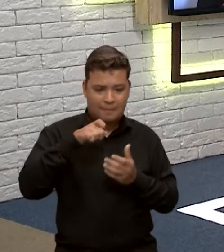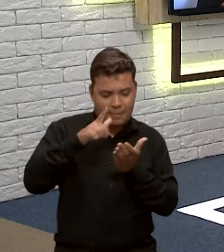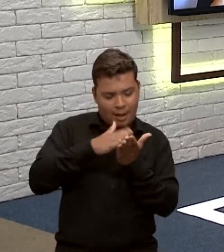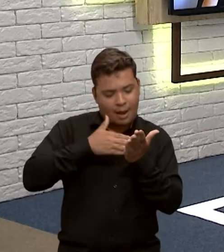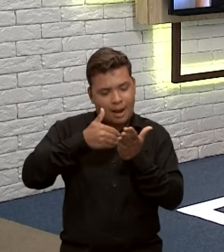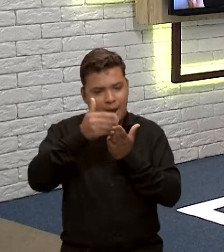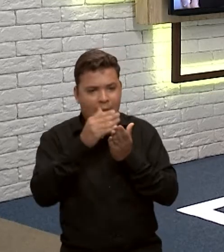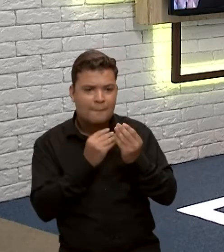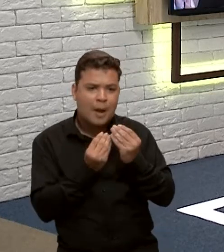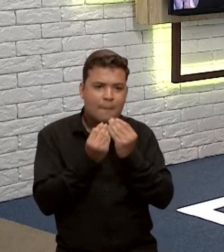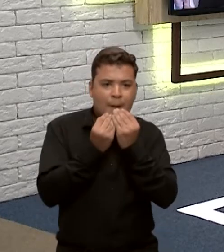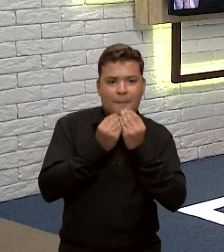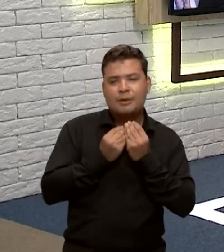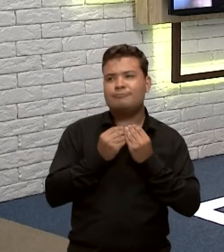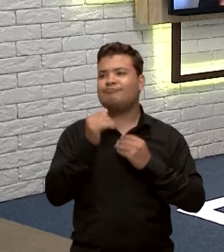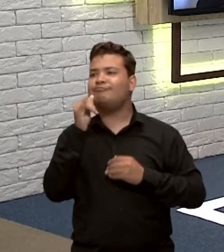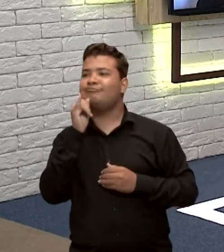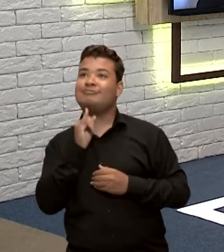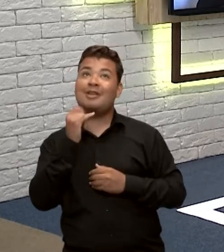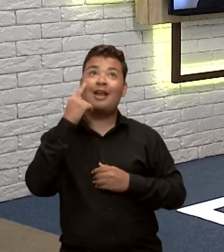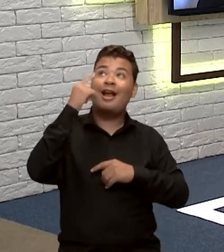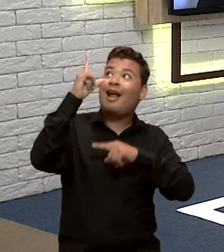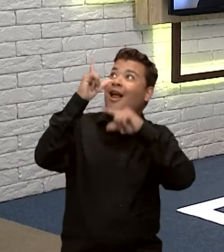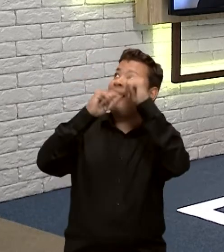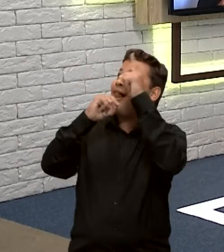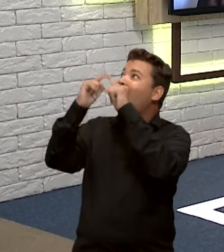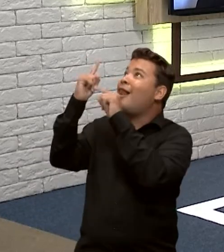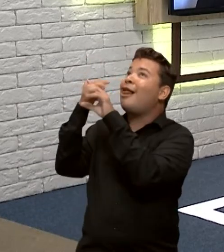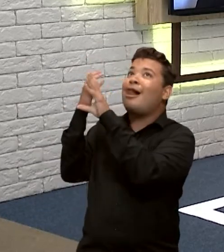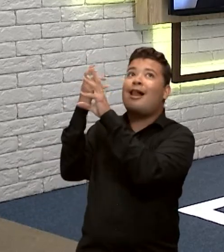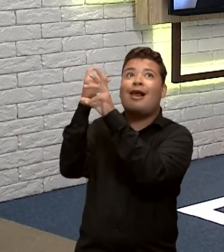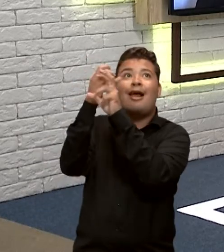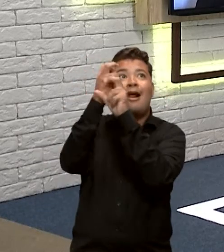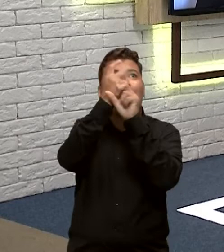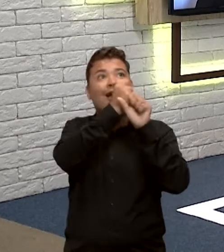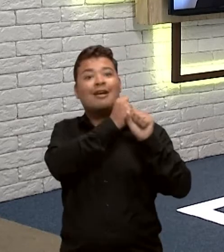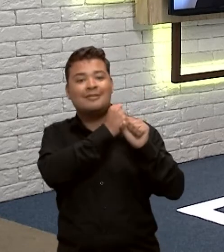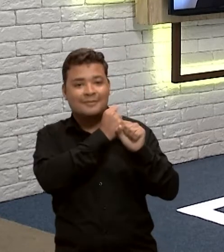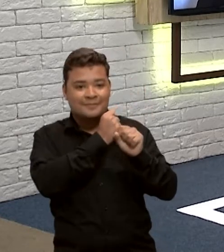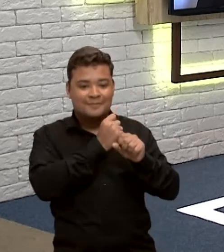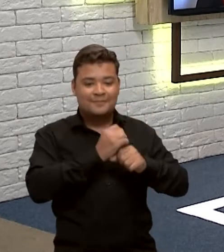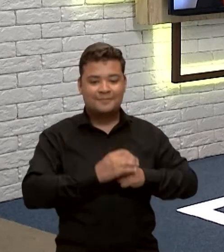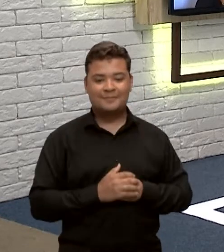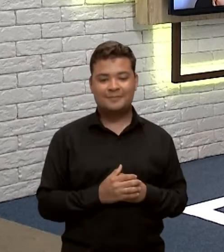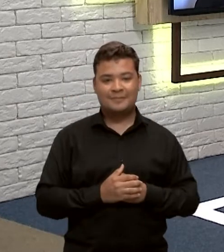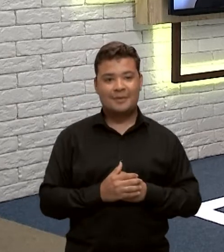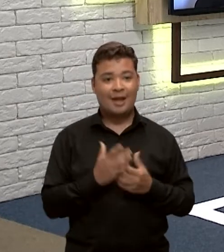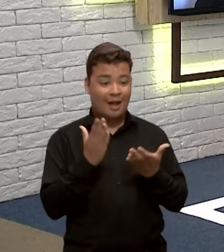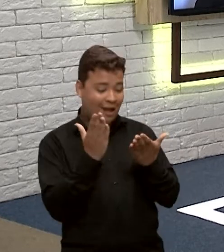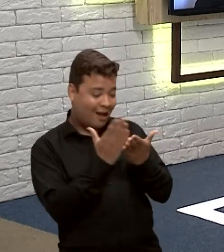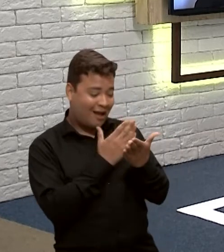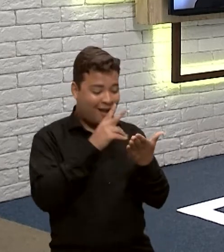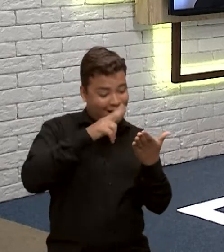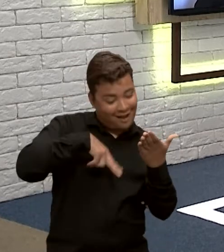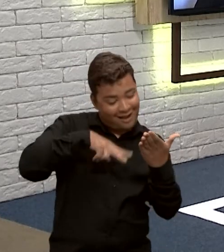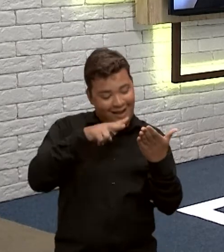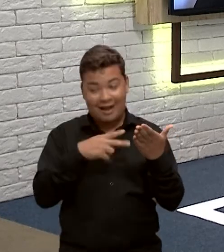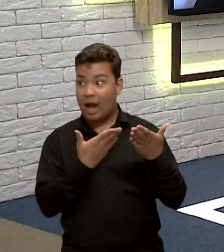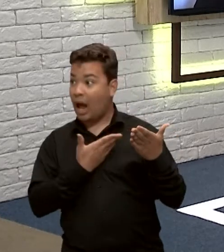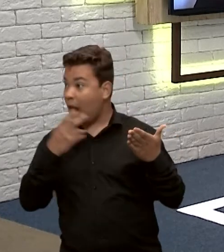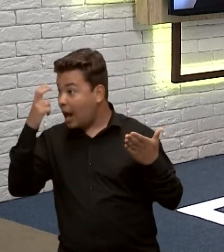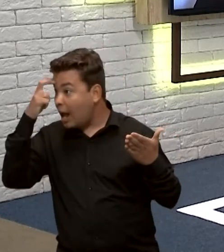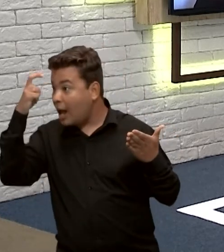toa, contar estrelas no céu. Ficar lendo revistinha, um amigo